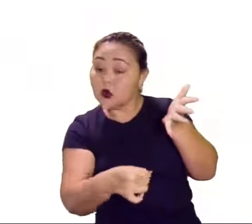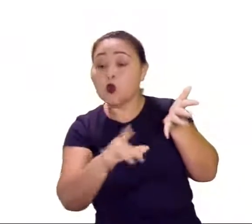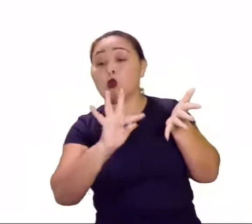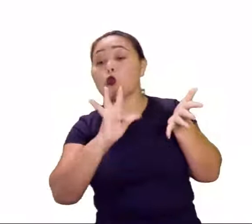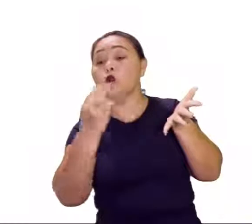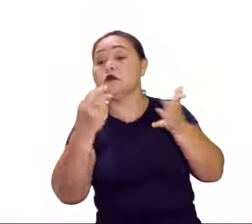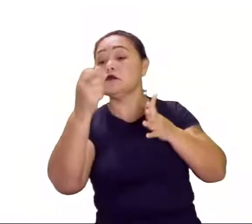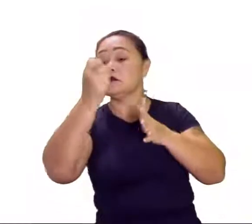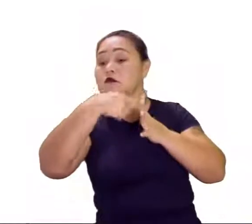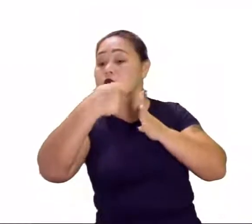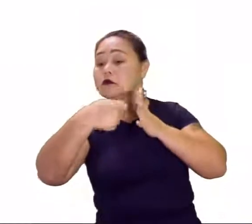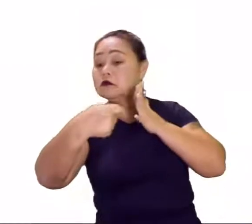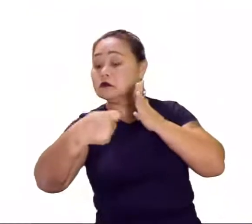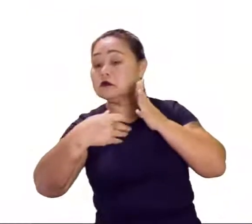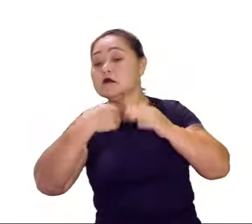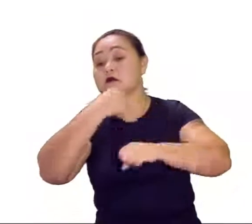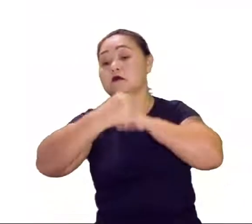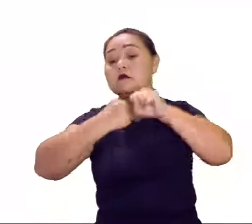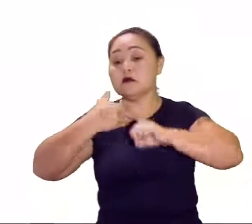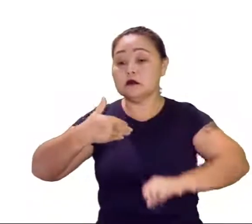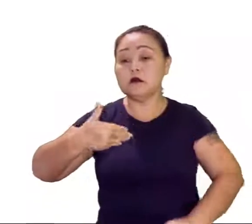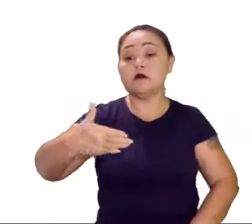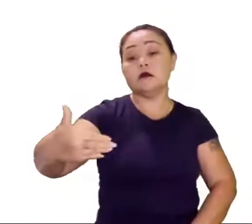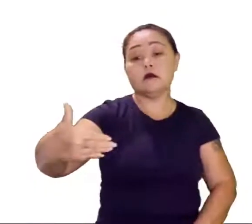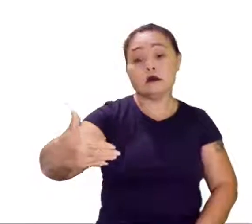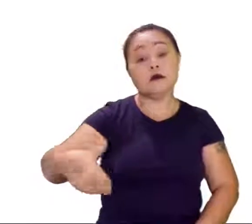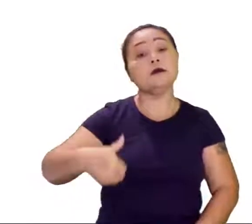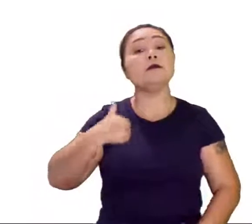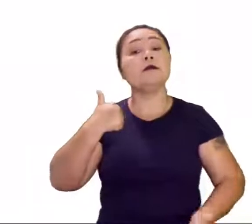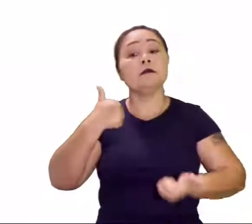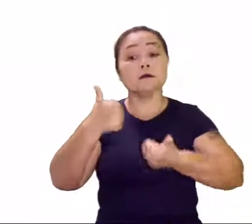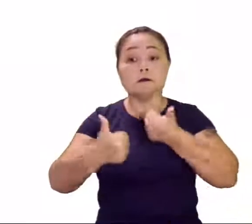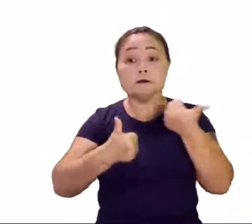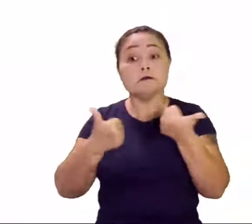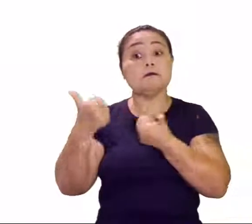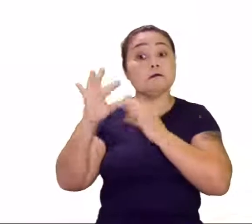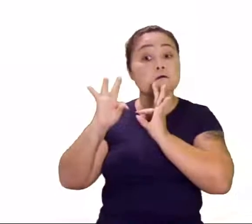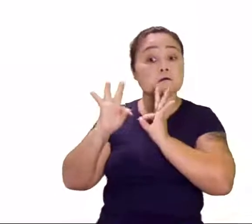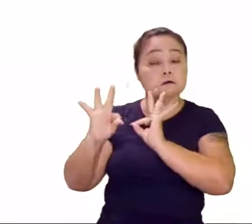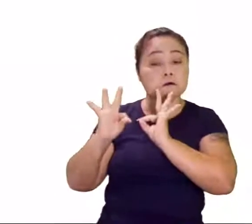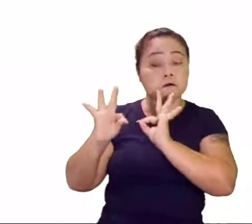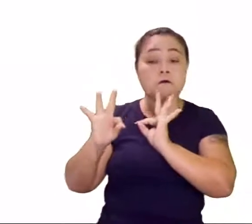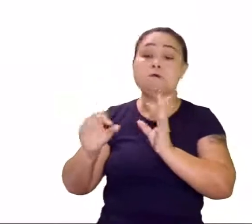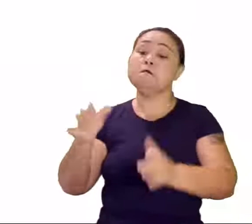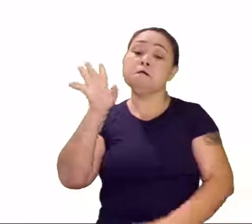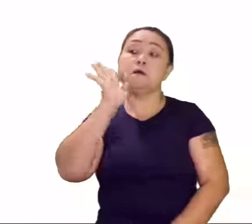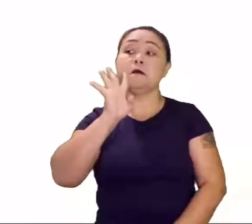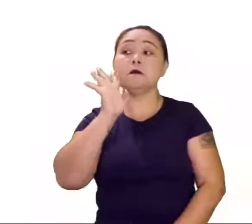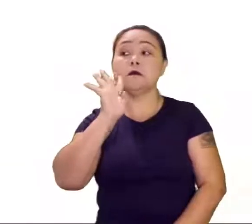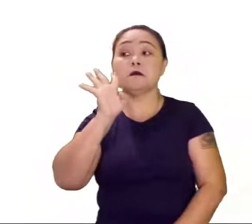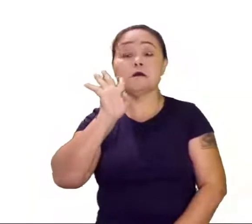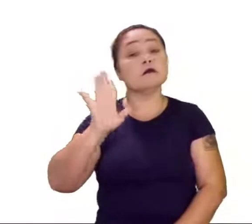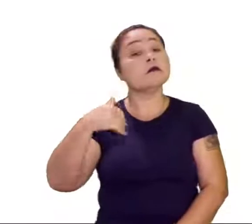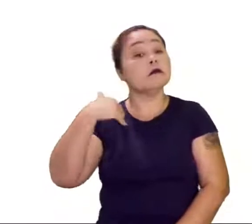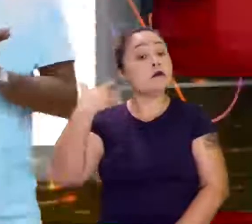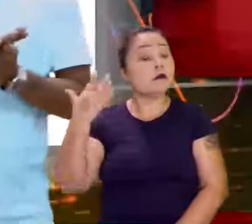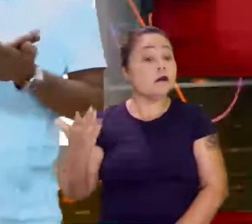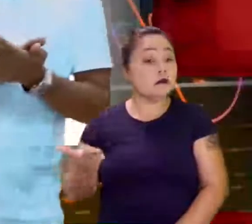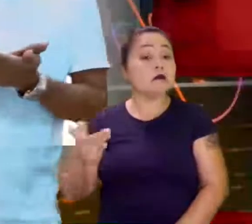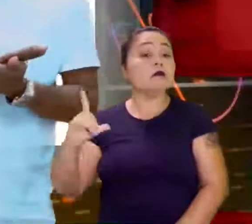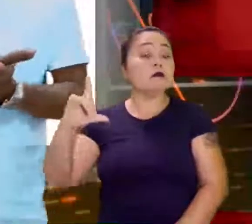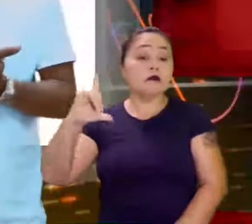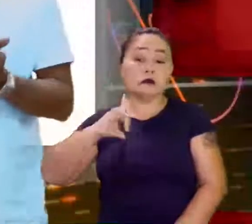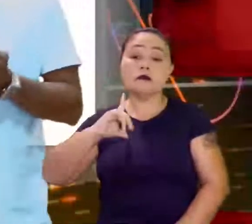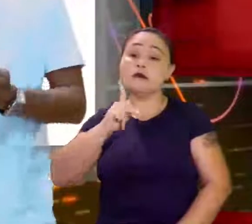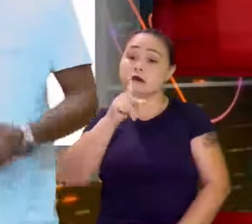de todos os outros meses do ano. Beleza. Top das galáxias! Muito legal, né? A gente vê que